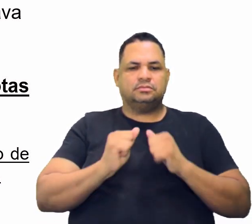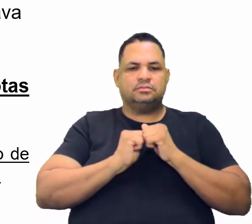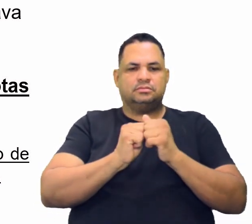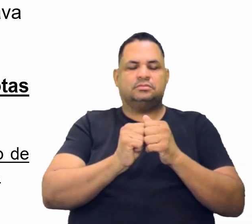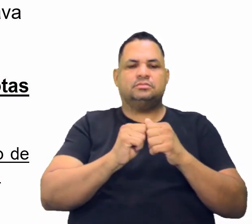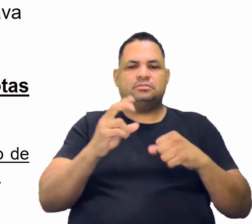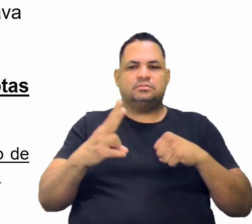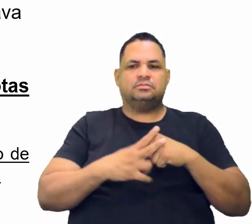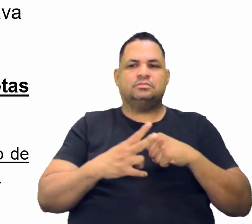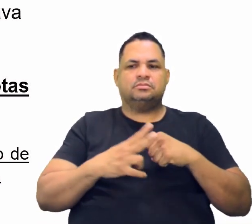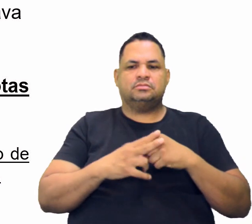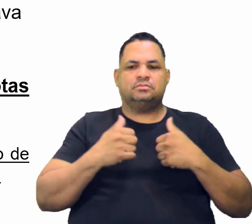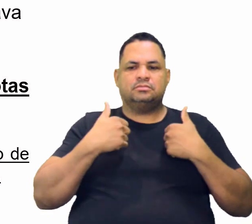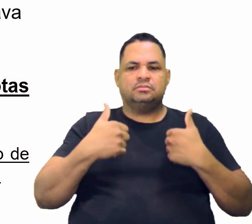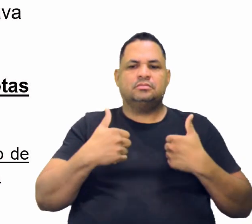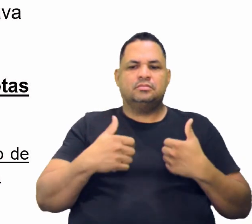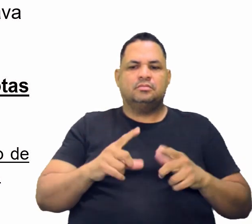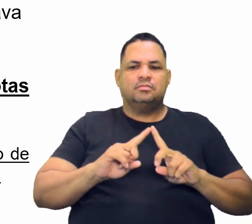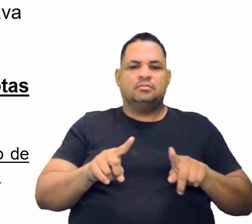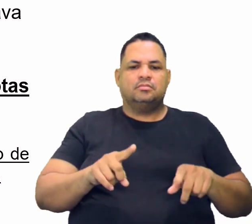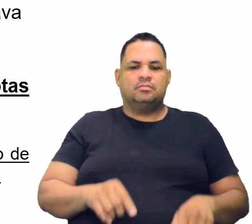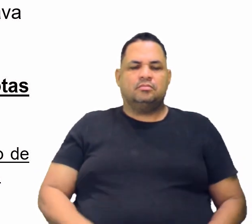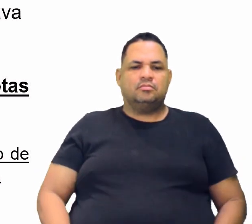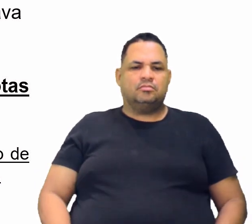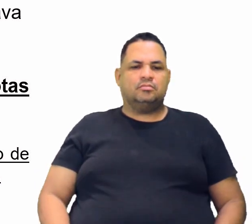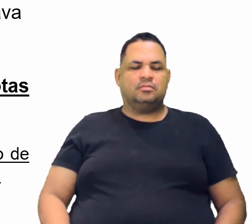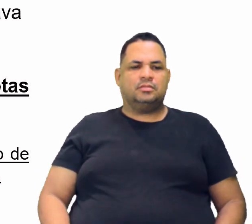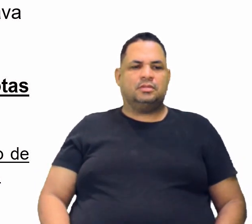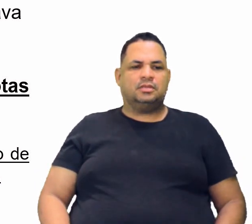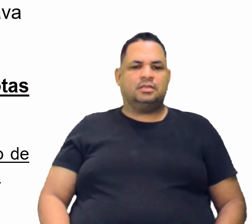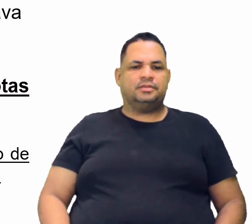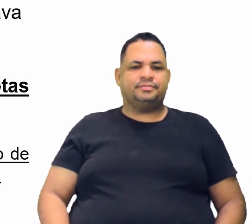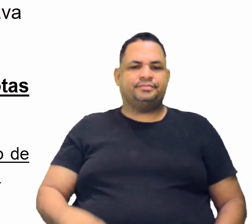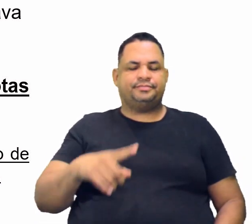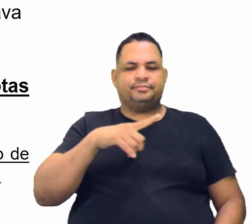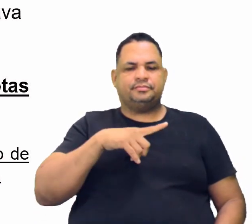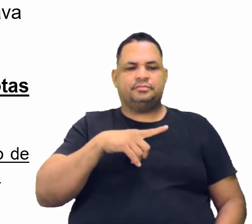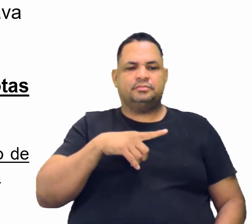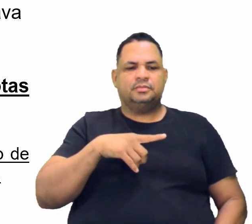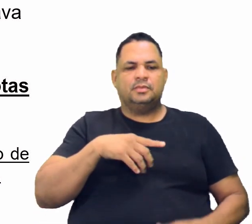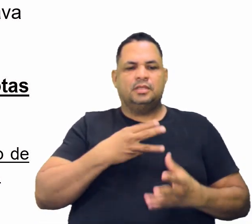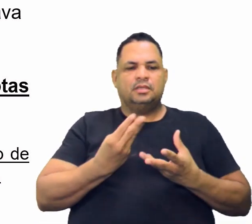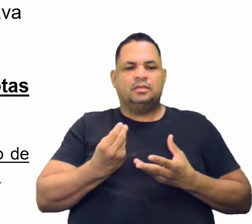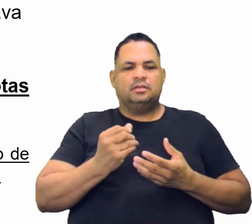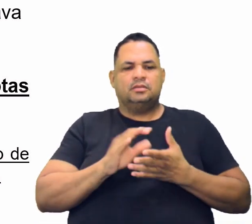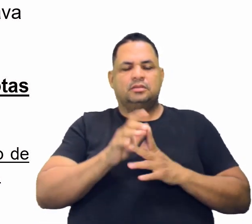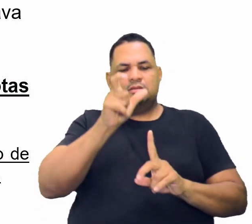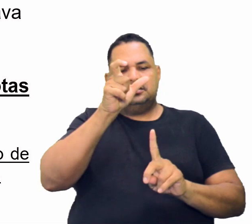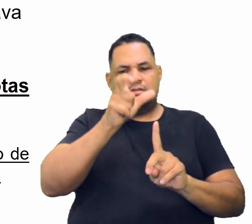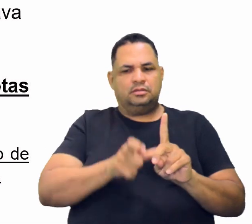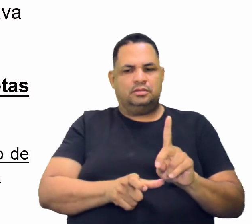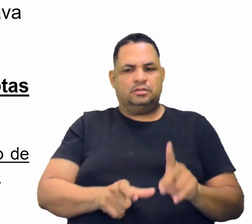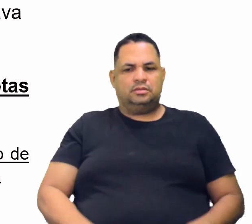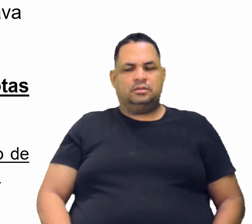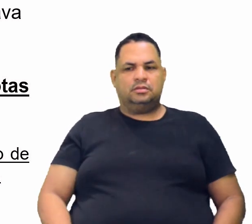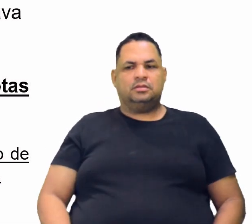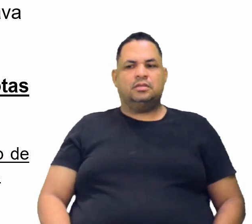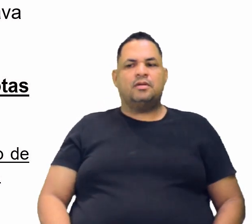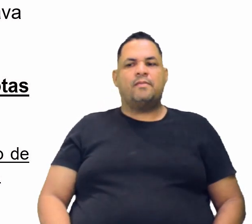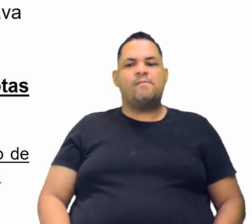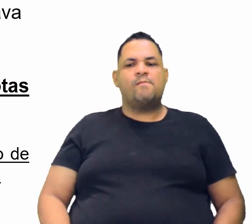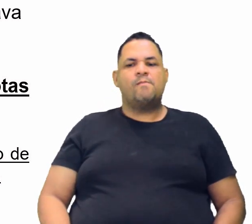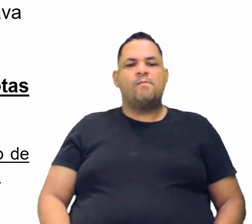verbo. Beleza? Mas se for o outro, vai ter plural e vai ter sujeito. No caso aqui de existir, tem plural